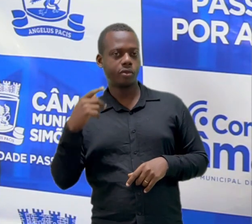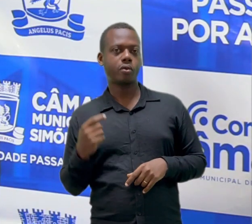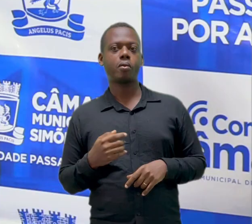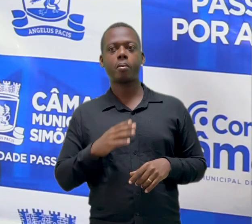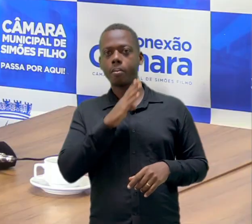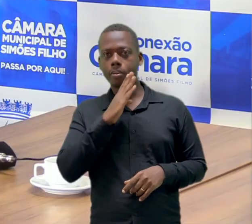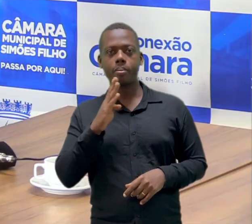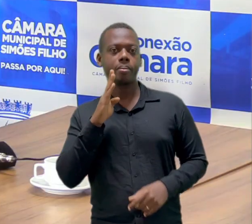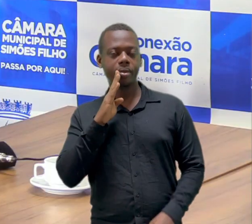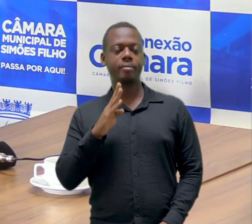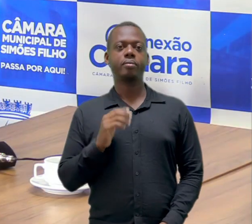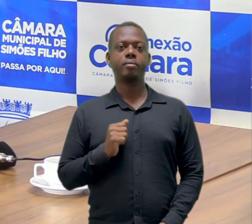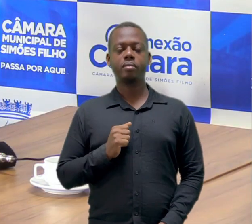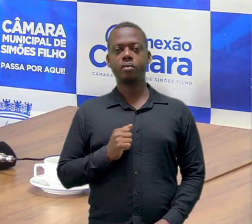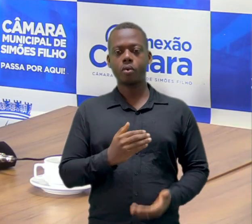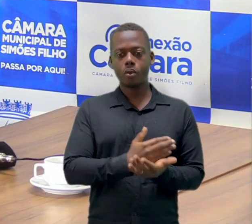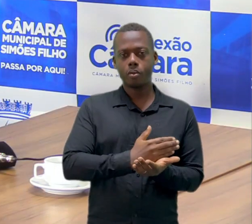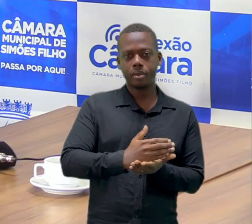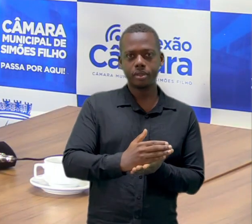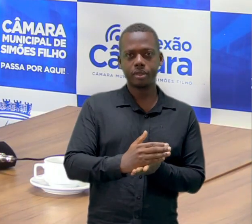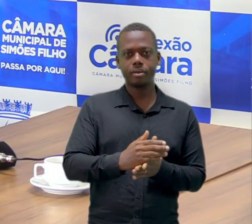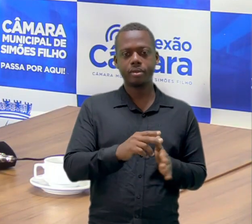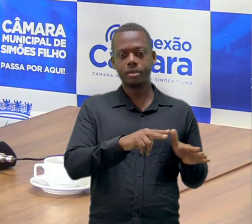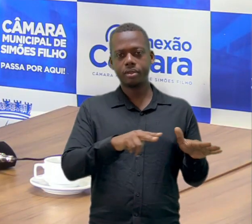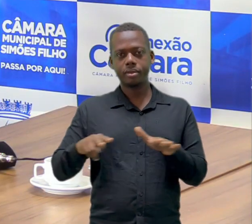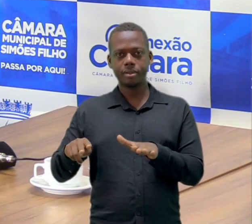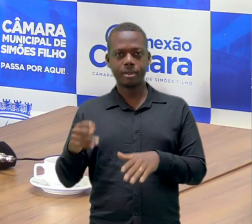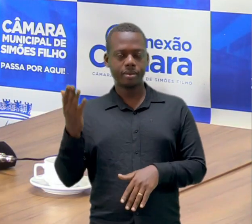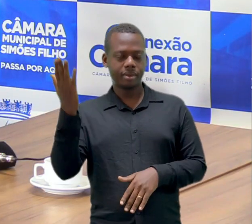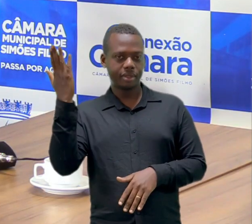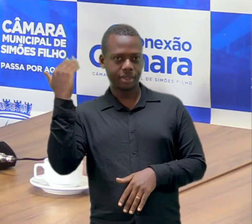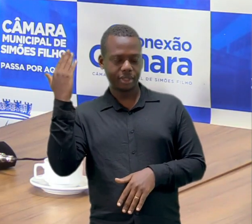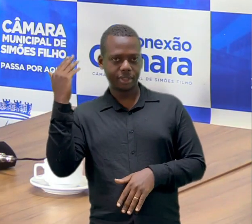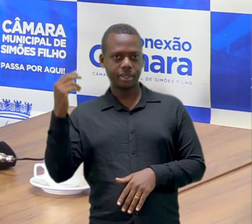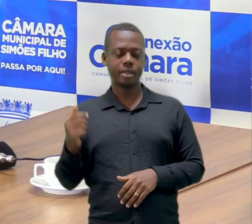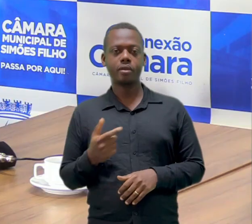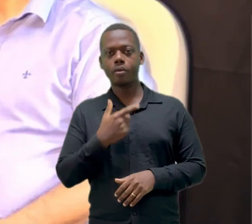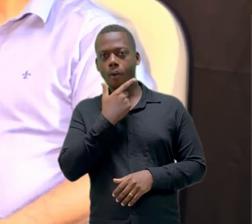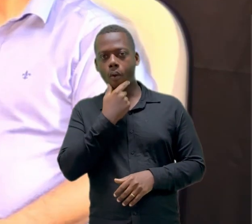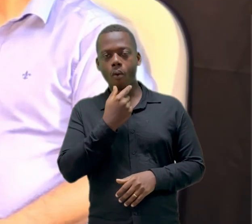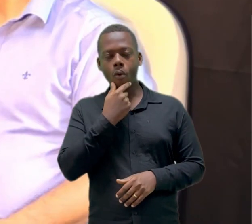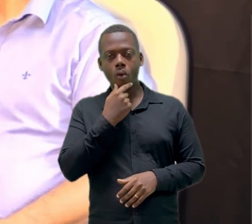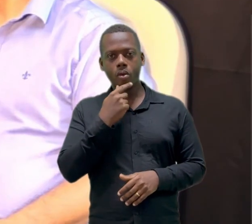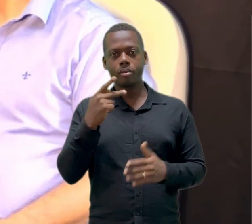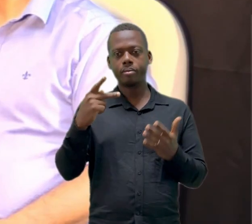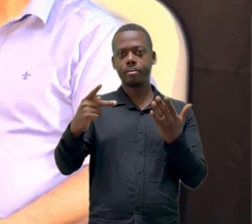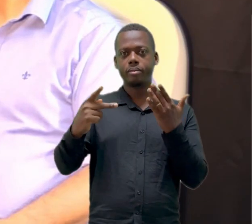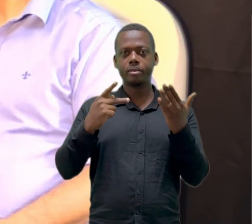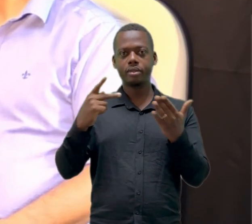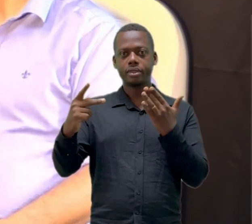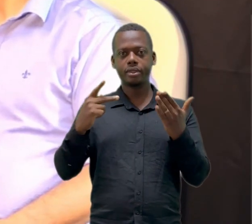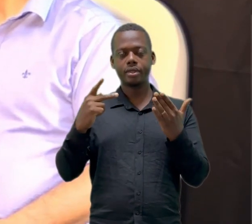em fevereiro. Estreamos o nosso podcast com os especialistas Eli Carlos Coutinho, psicólogo, doutor